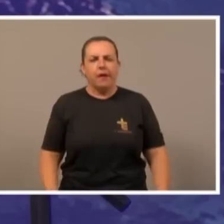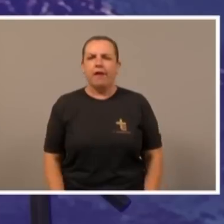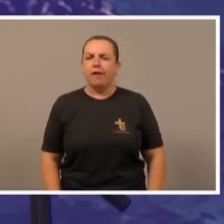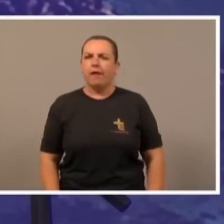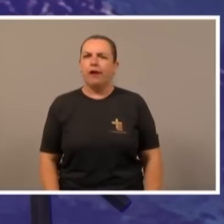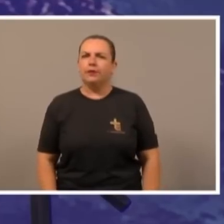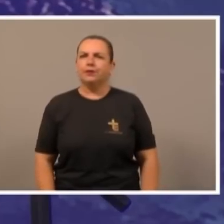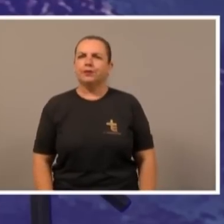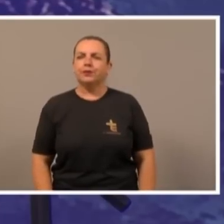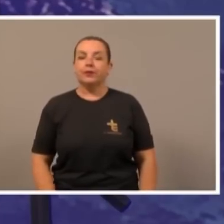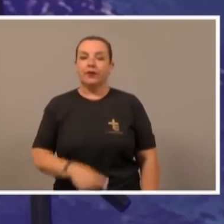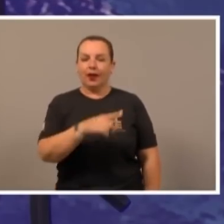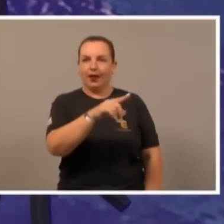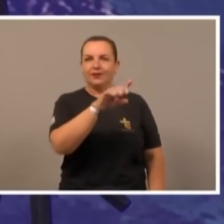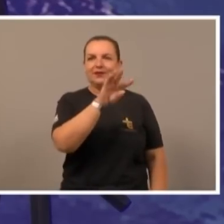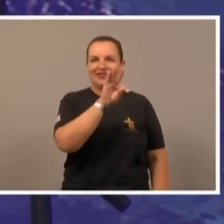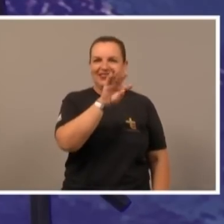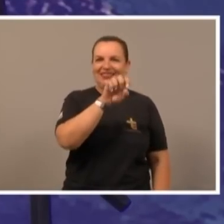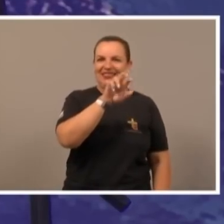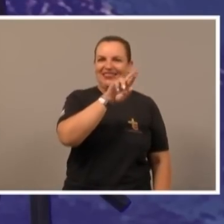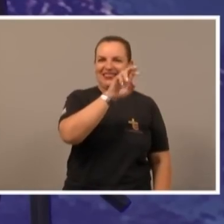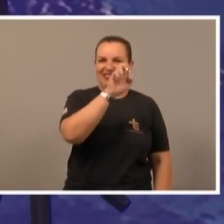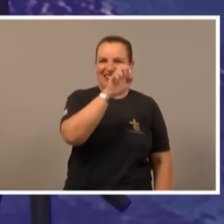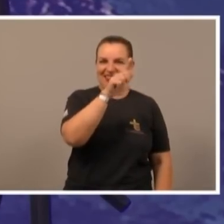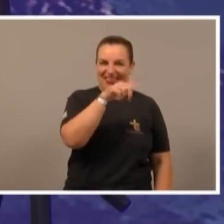A madre se levantou.